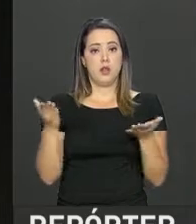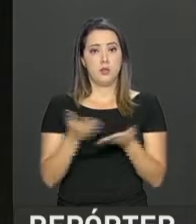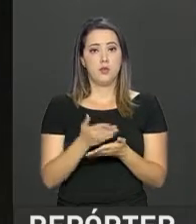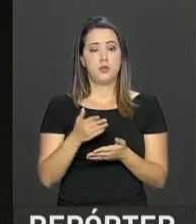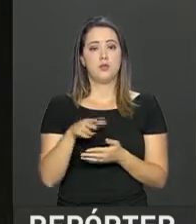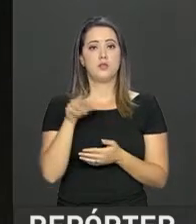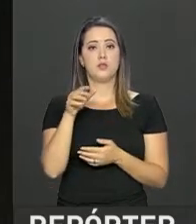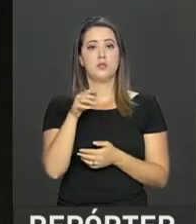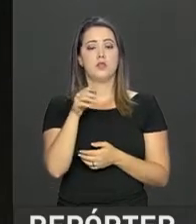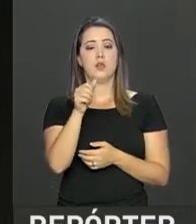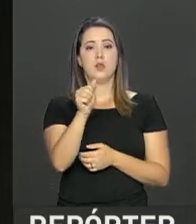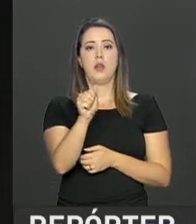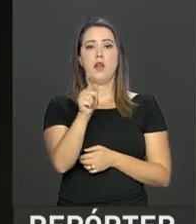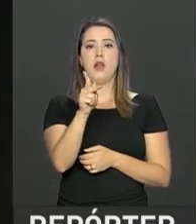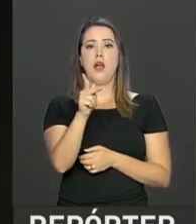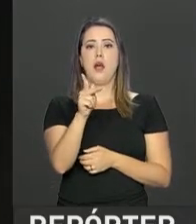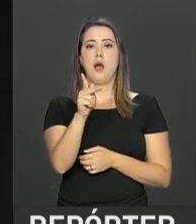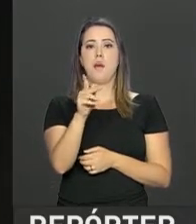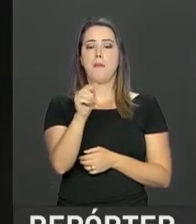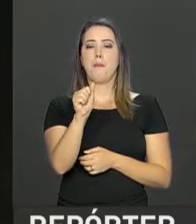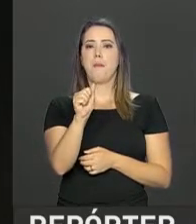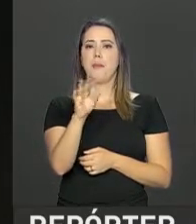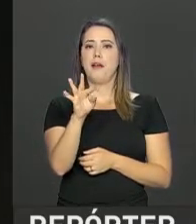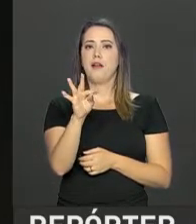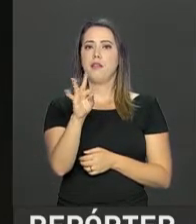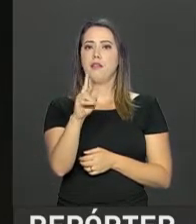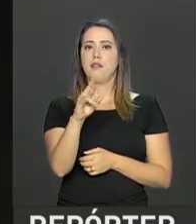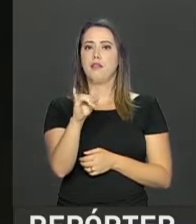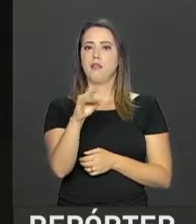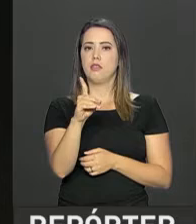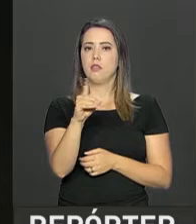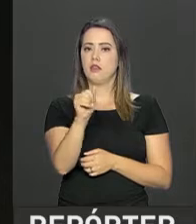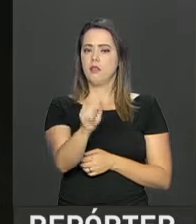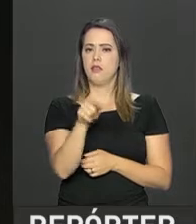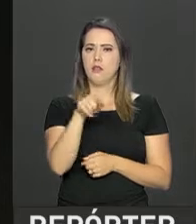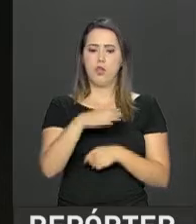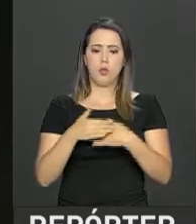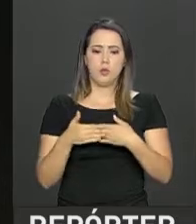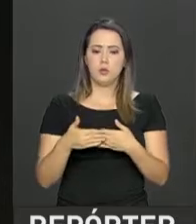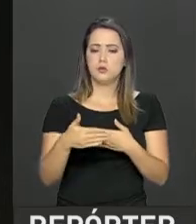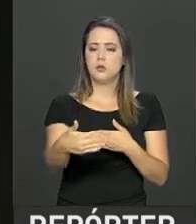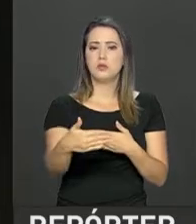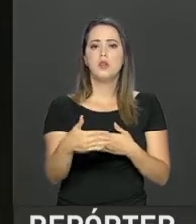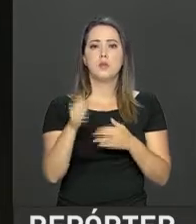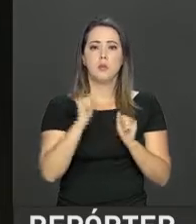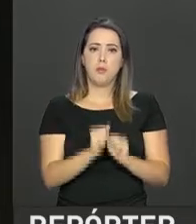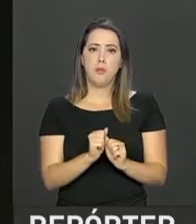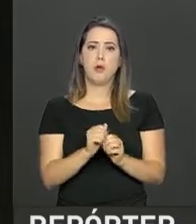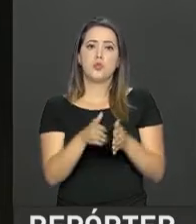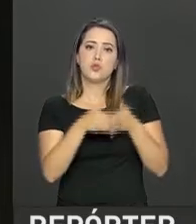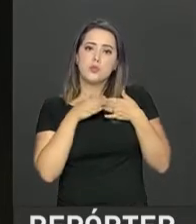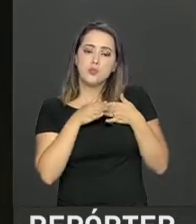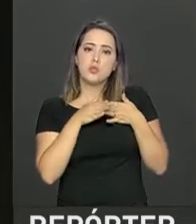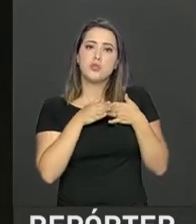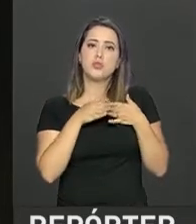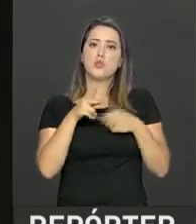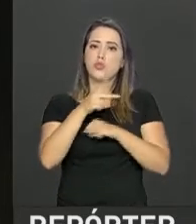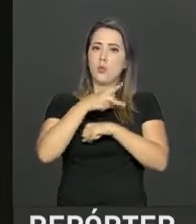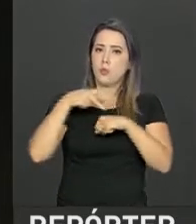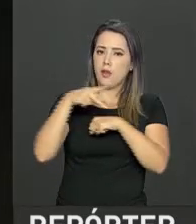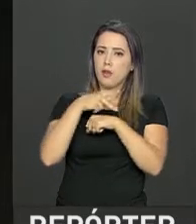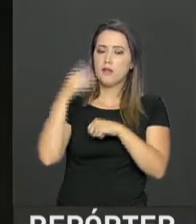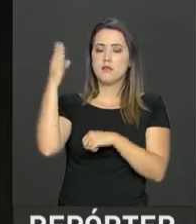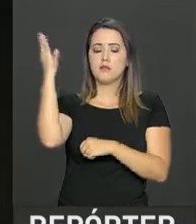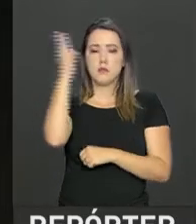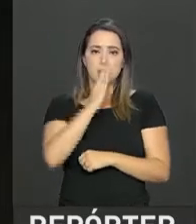de apátridas, o que permite a elas, num prazo não tão longo, se naturalizarem brasileiras e daí terem